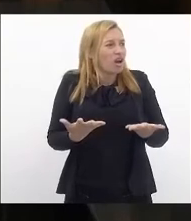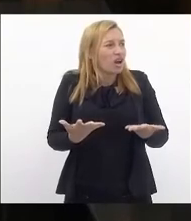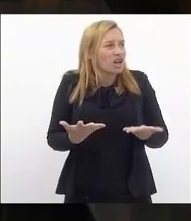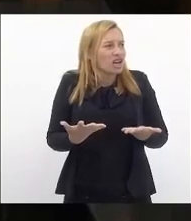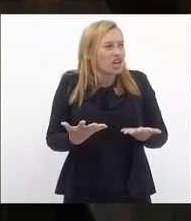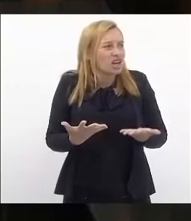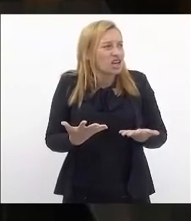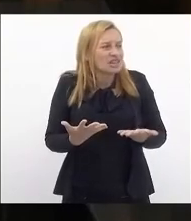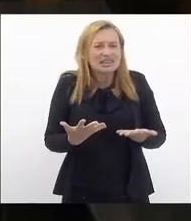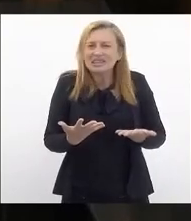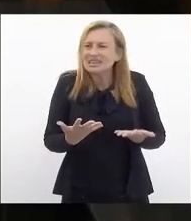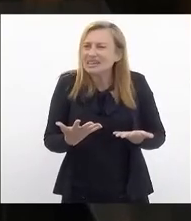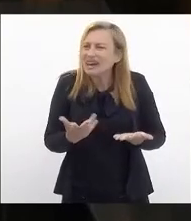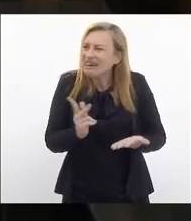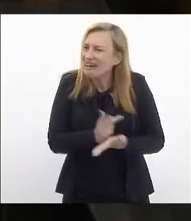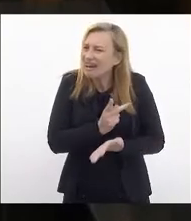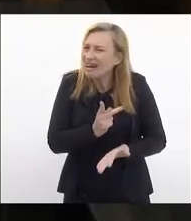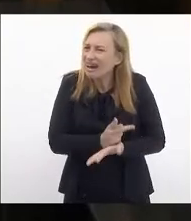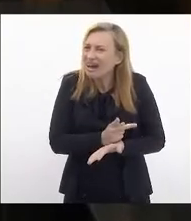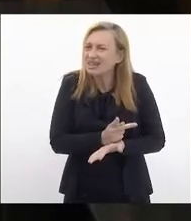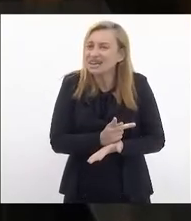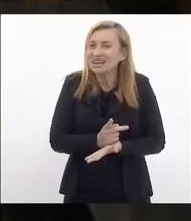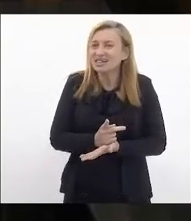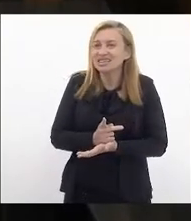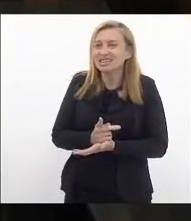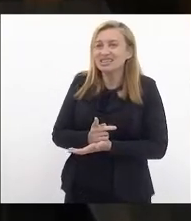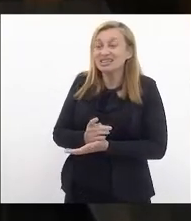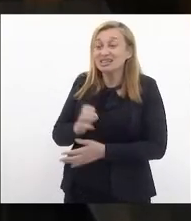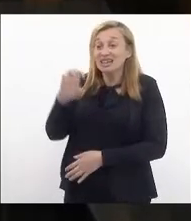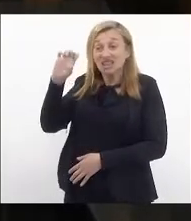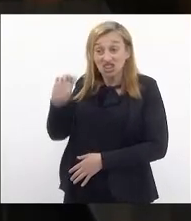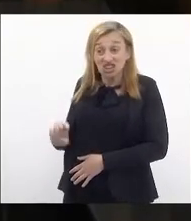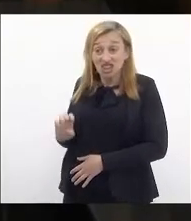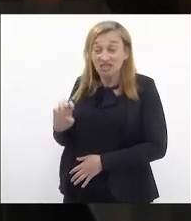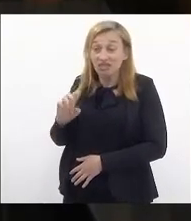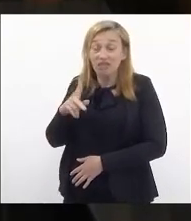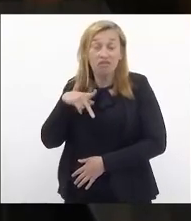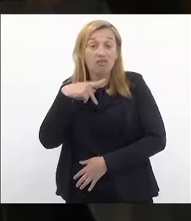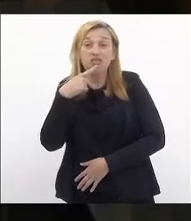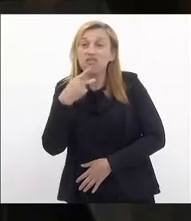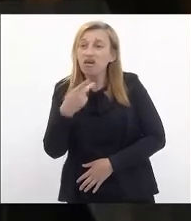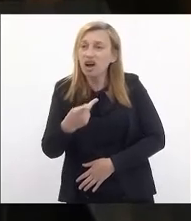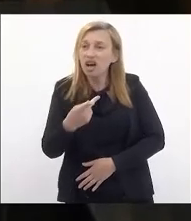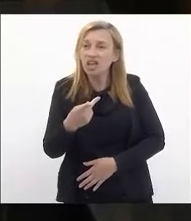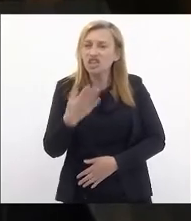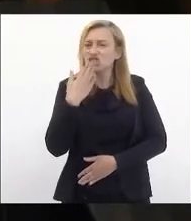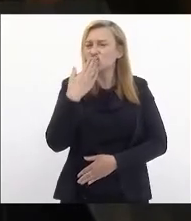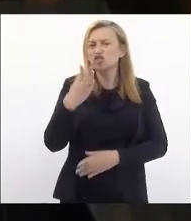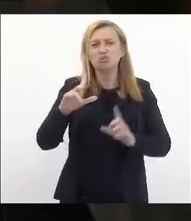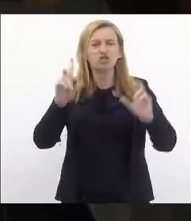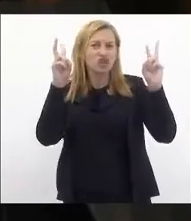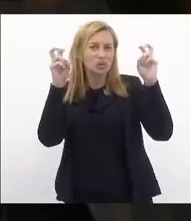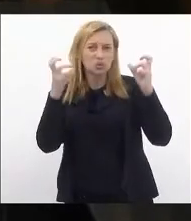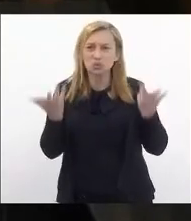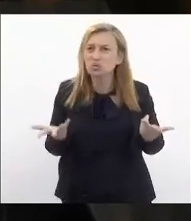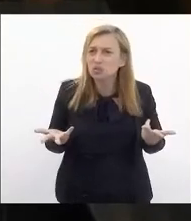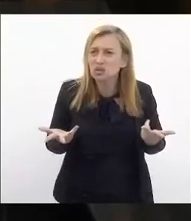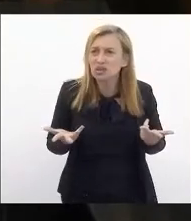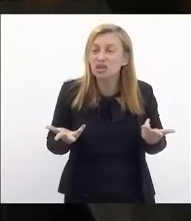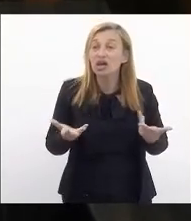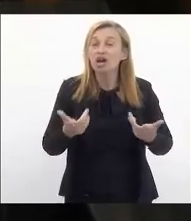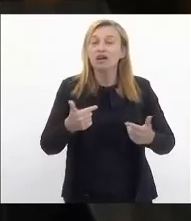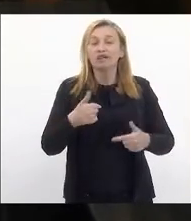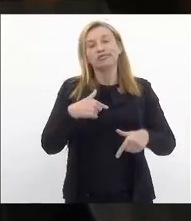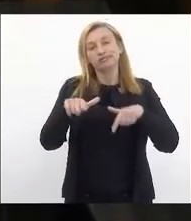ridícula que a esquerda politiza esse tipo de assunto eu tive o